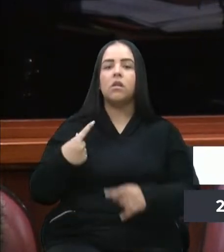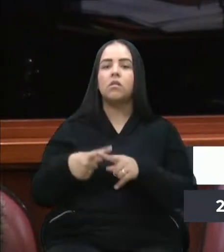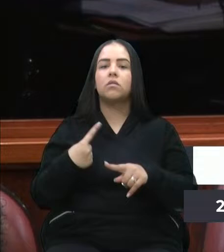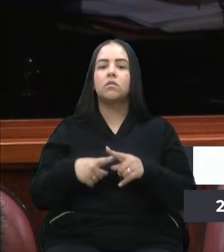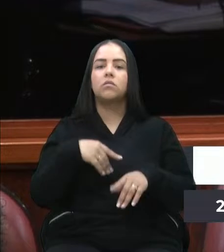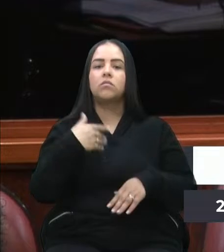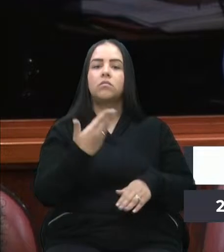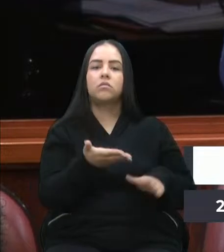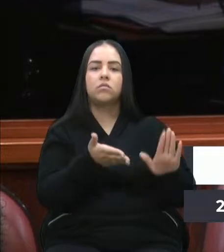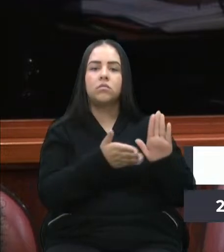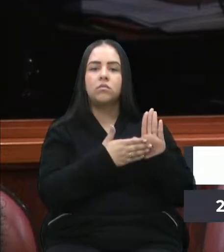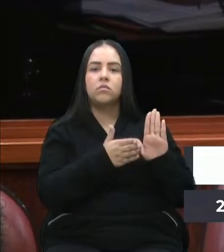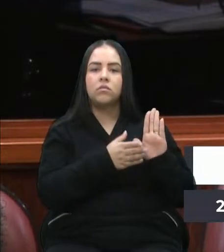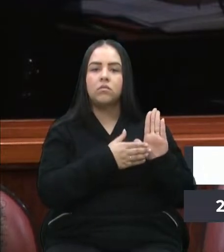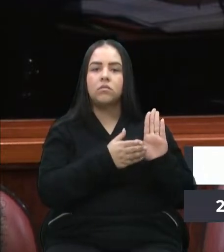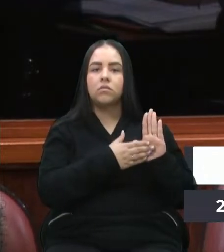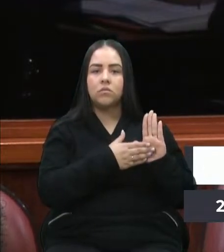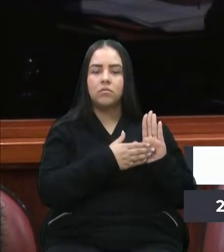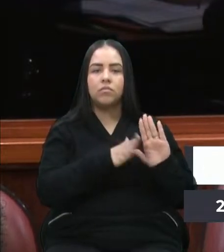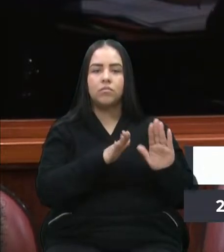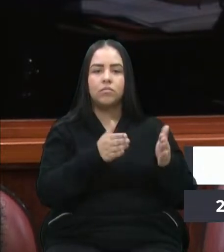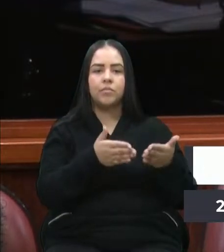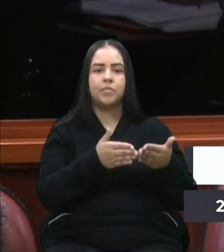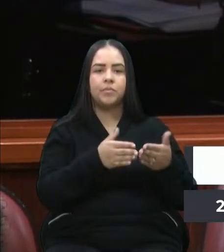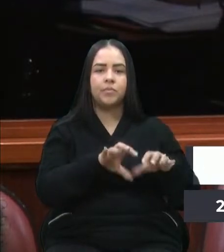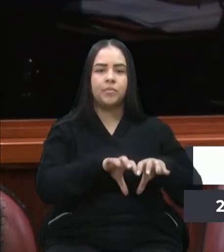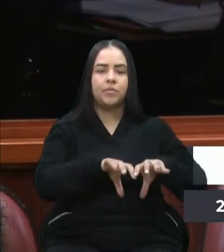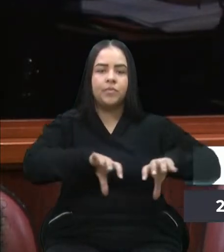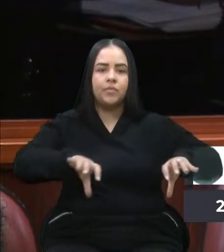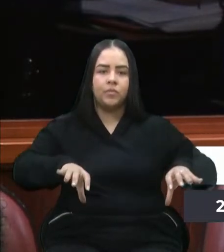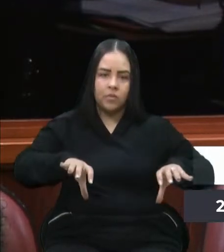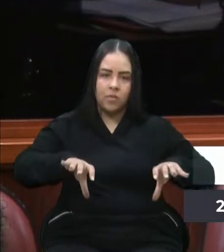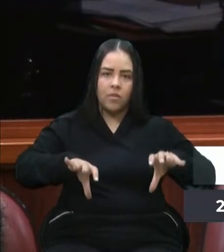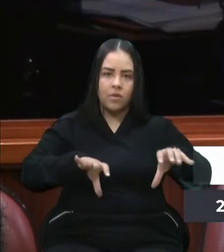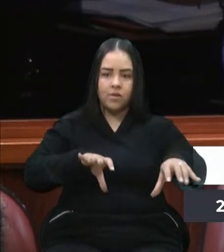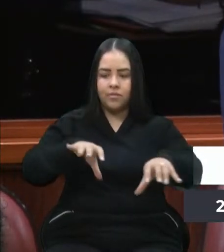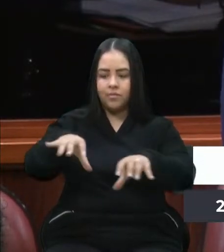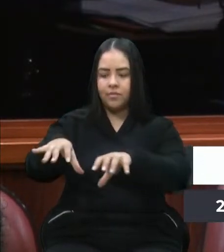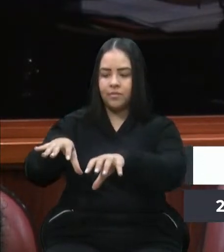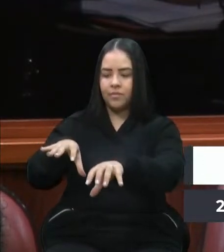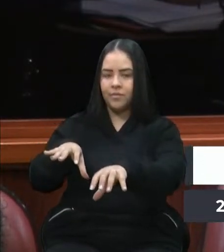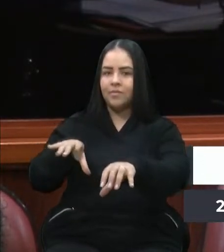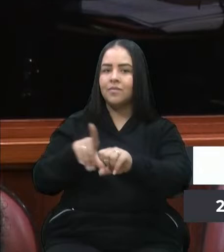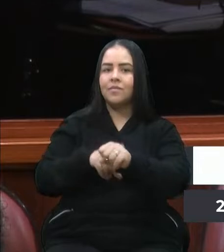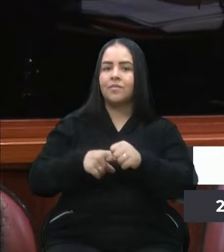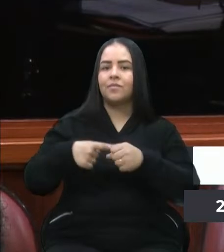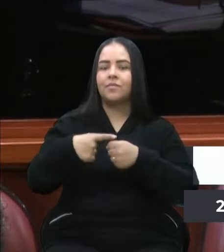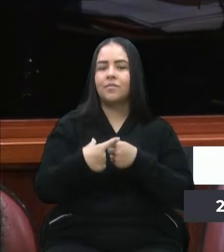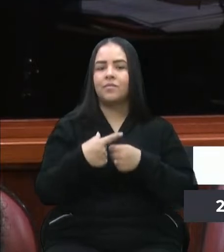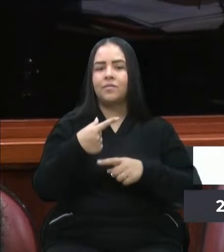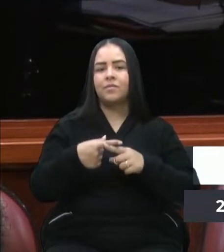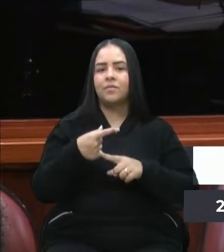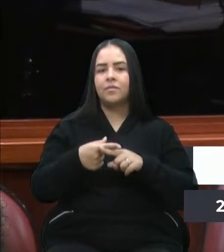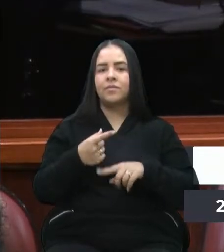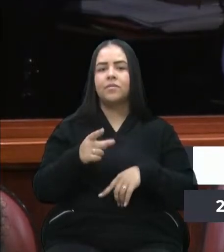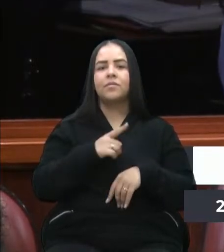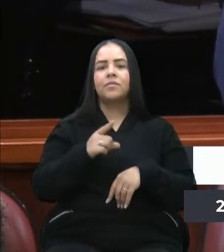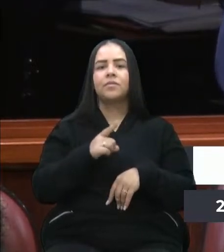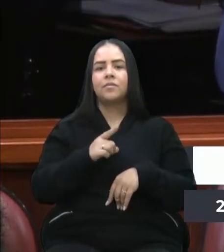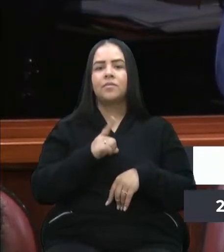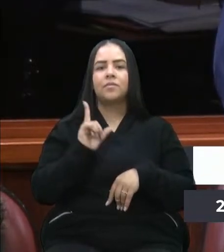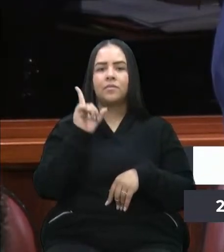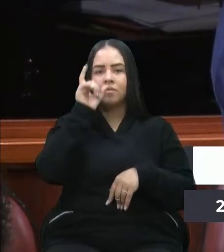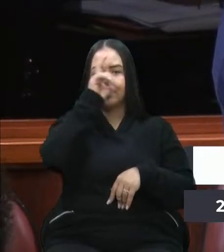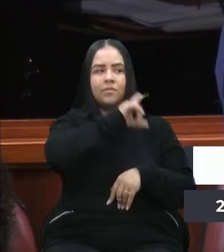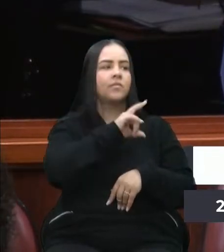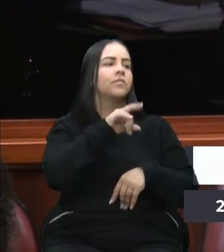a comissão de diretores se divida pelas regiões da cidade. E tem dificuldade de forma recorrente em dialogar